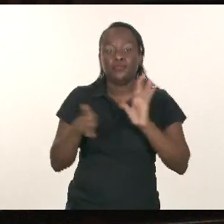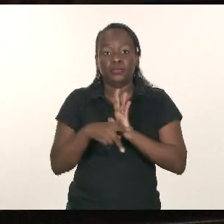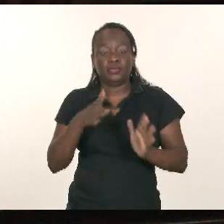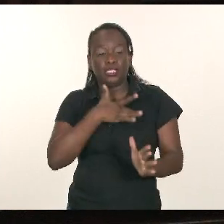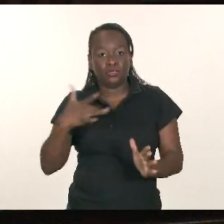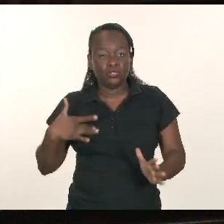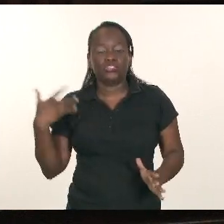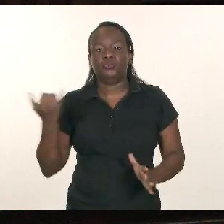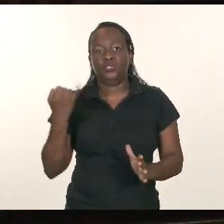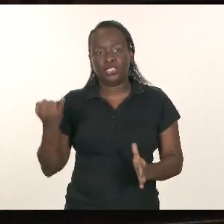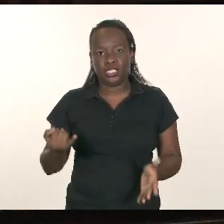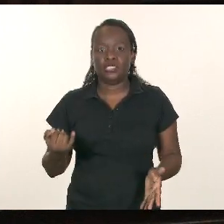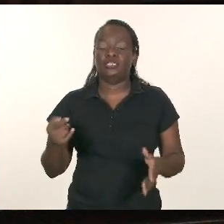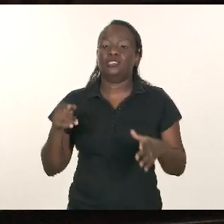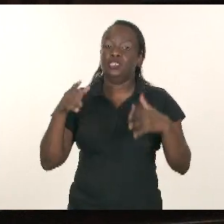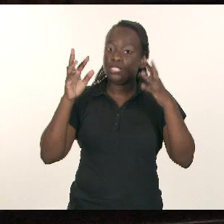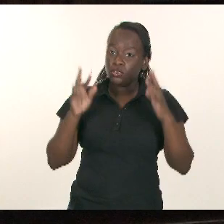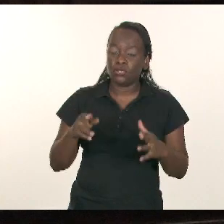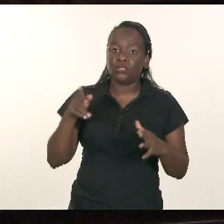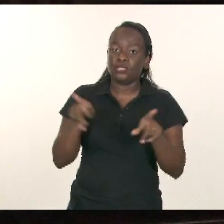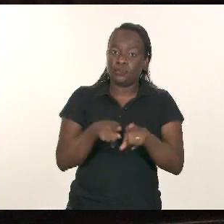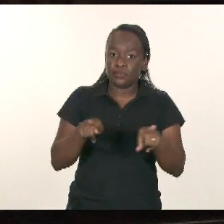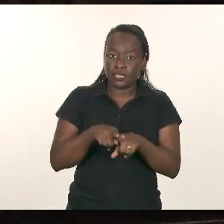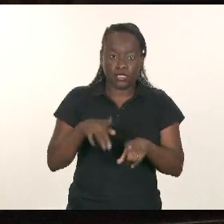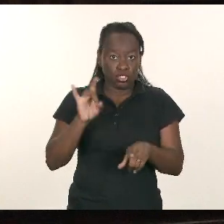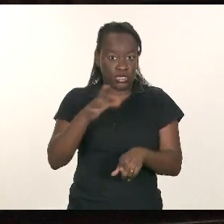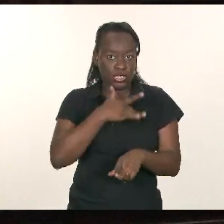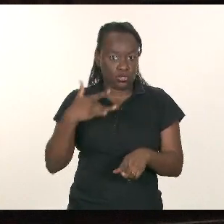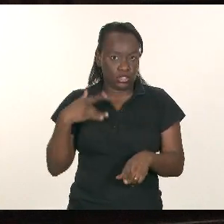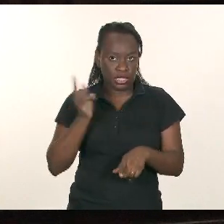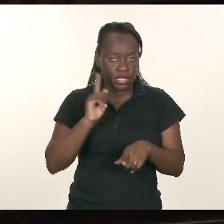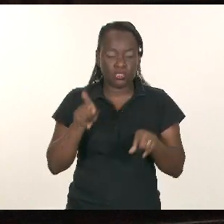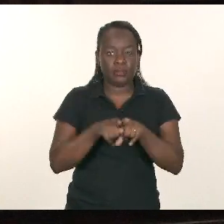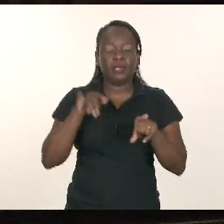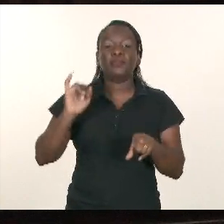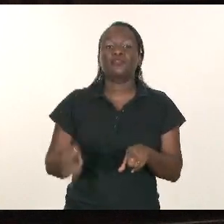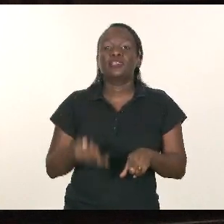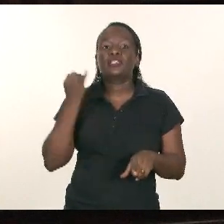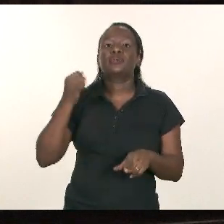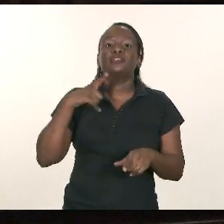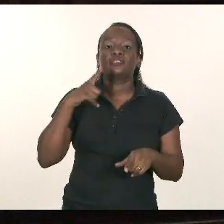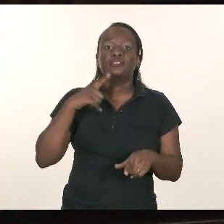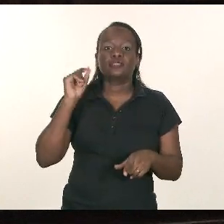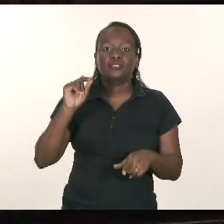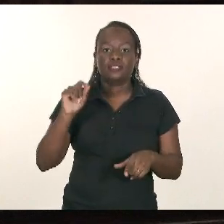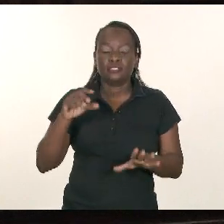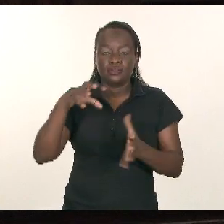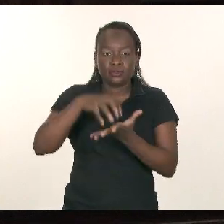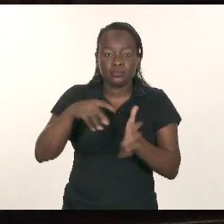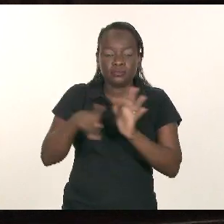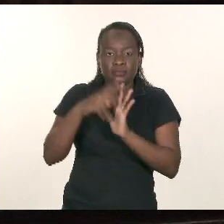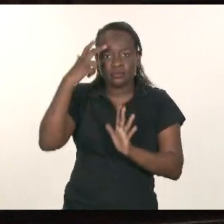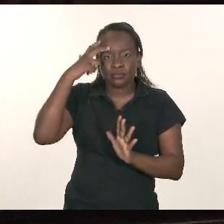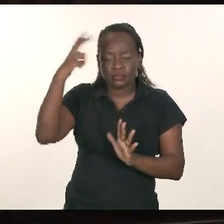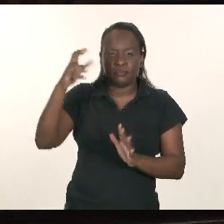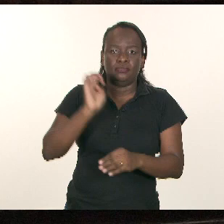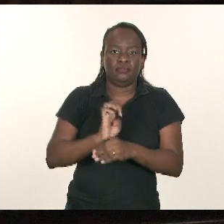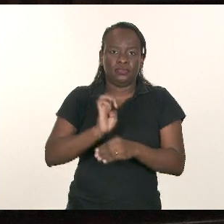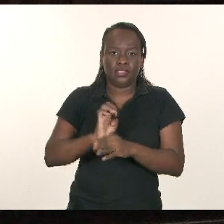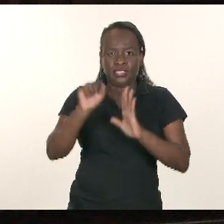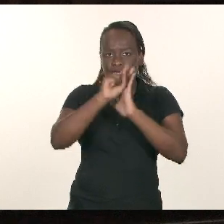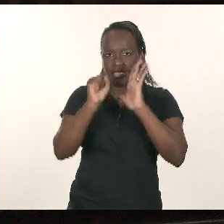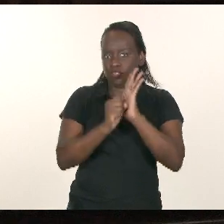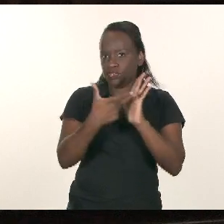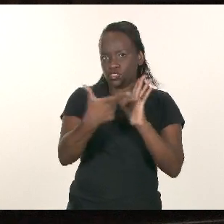é fundamental. Como a rigor, não apenas na saúde, aproveitar o polo de inteligência do Estado. Nós estamos no